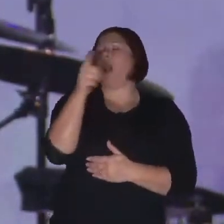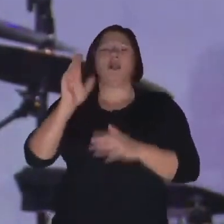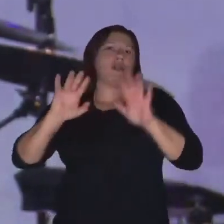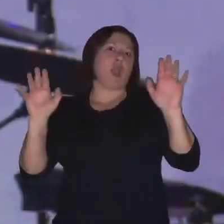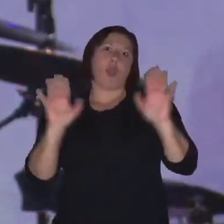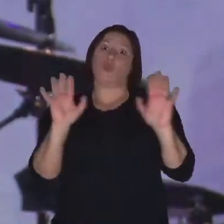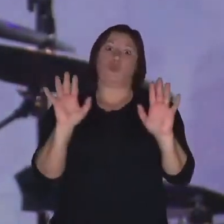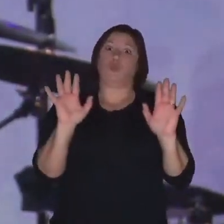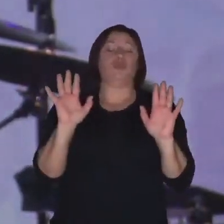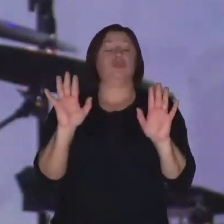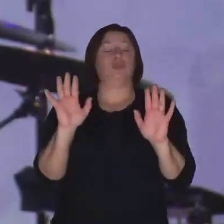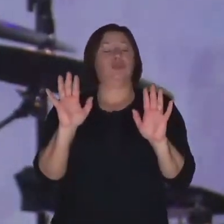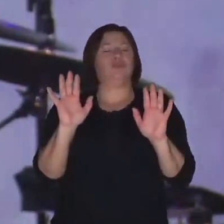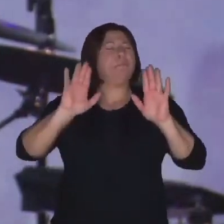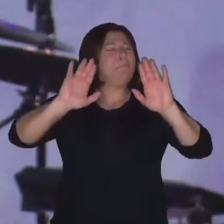muda.